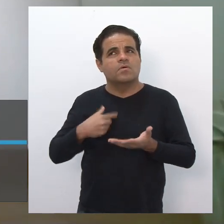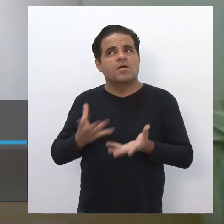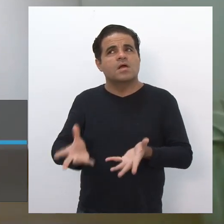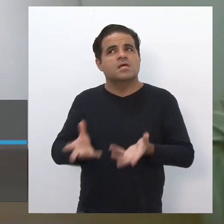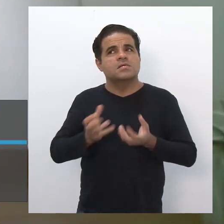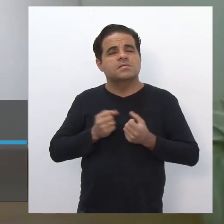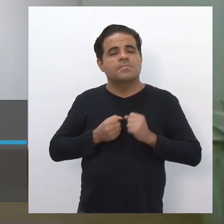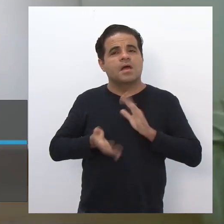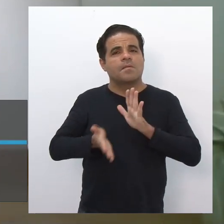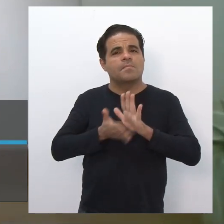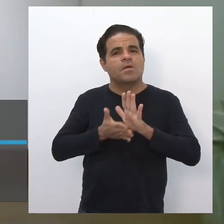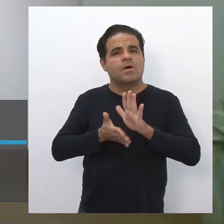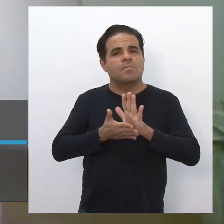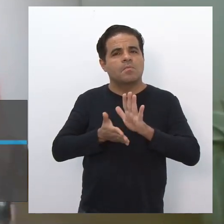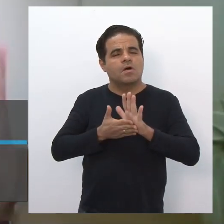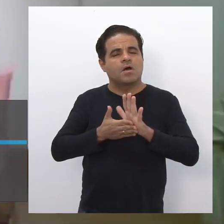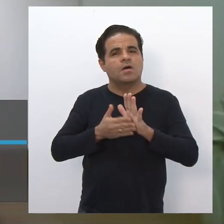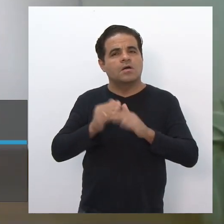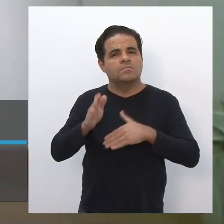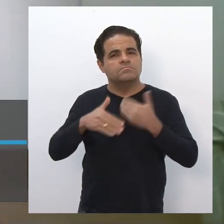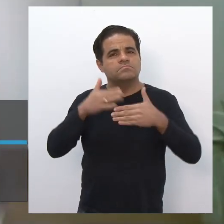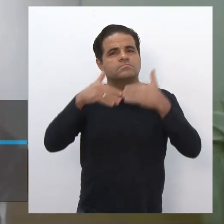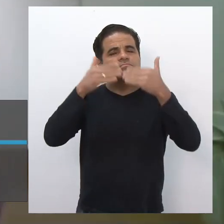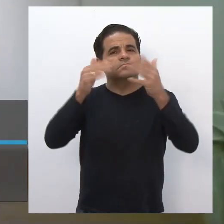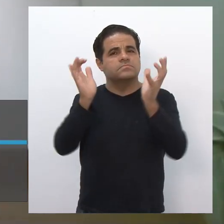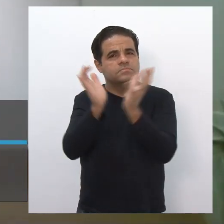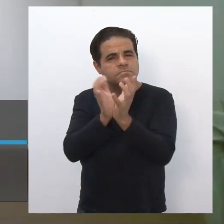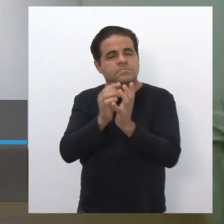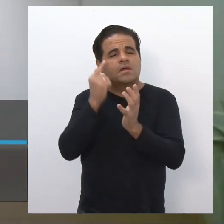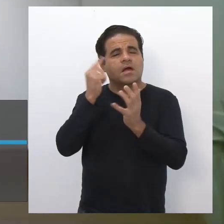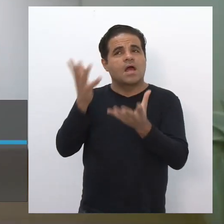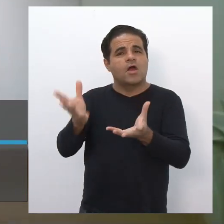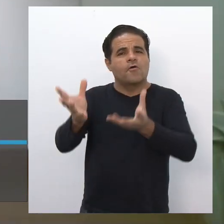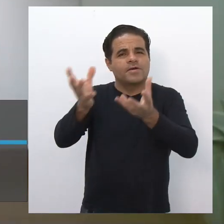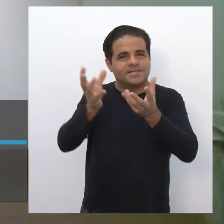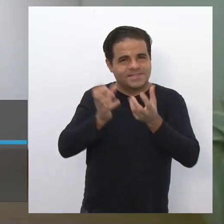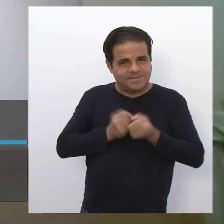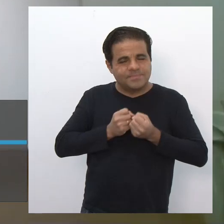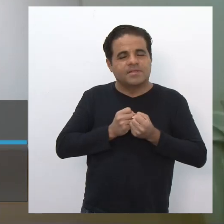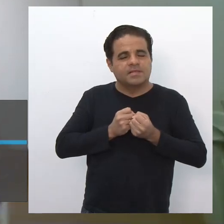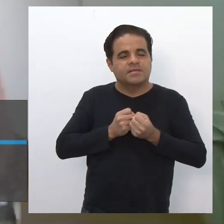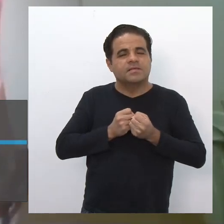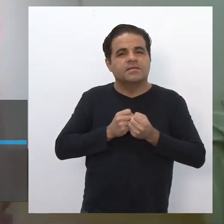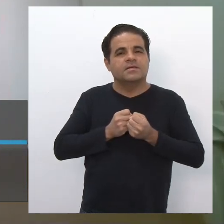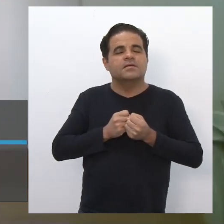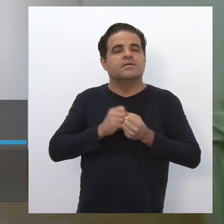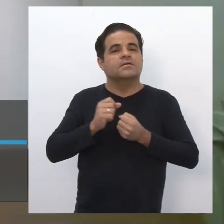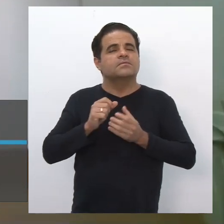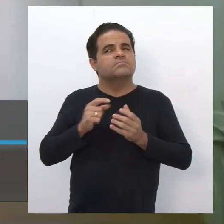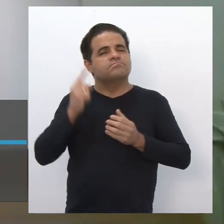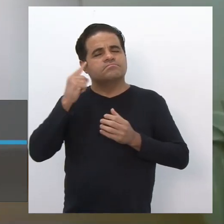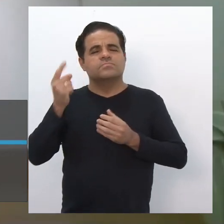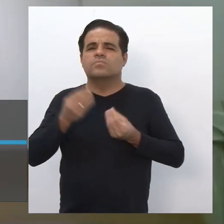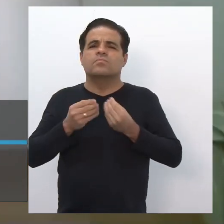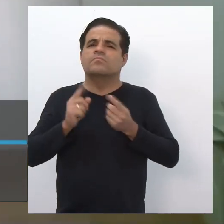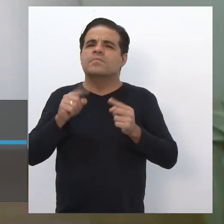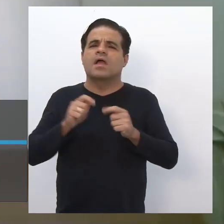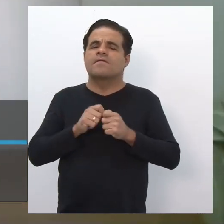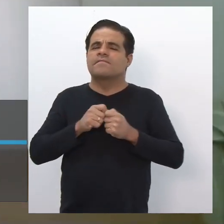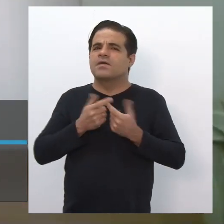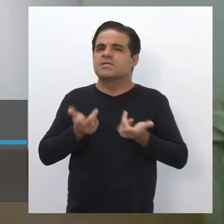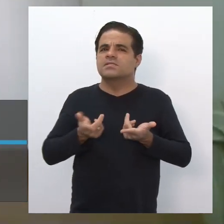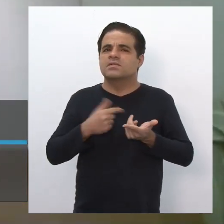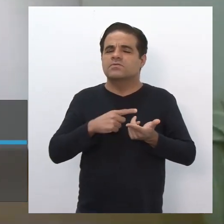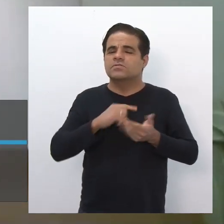a proposta de desenvolver esse clube, eu recebi todo um briefing, né, de como seria, mas eu